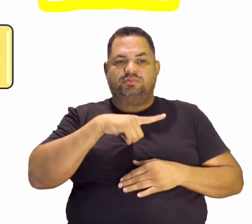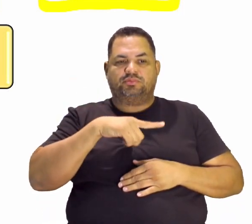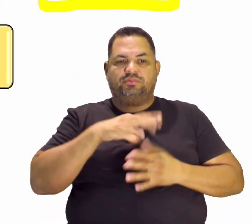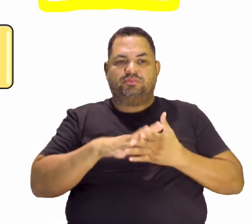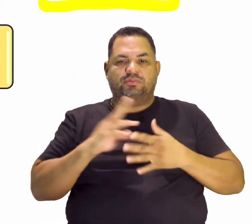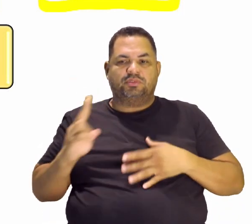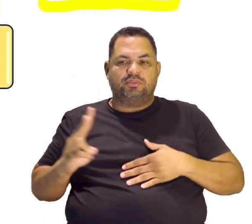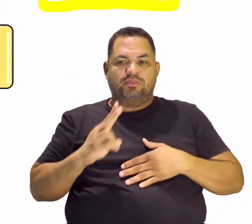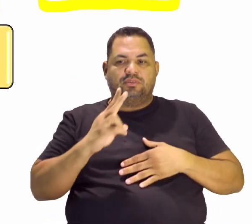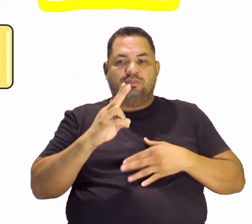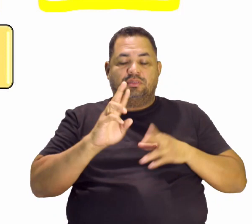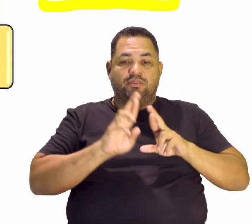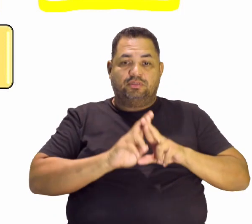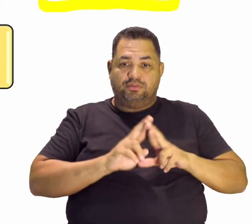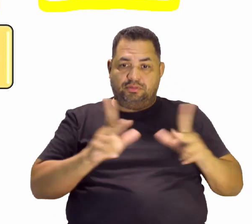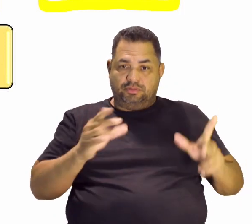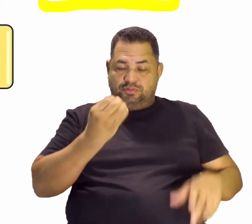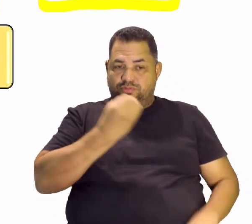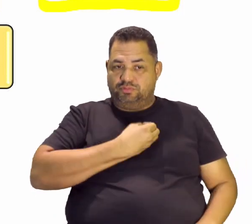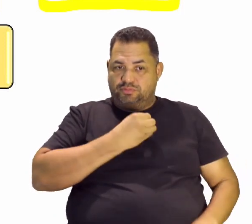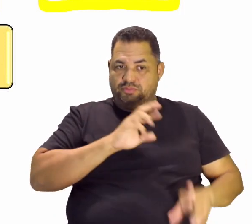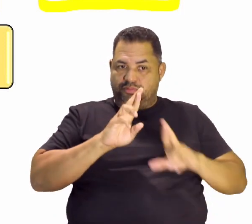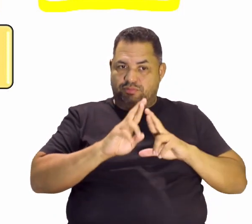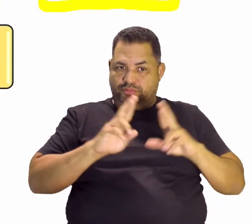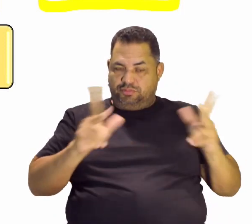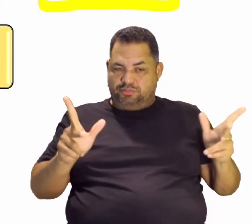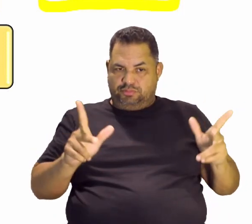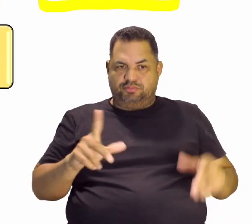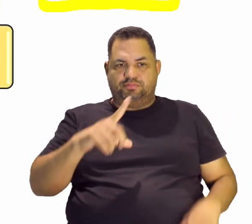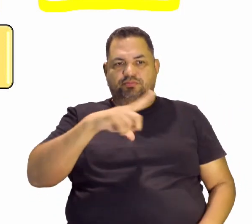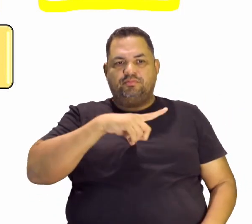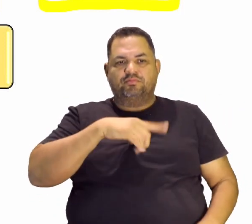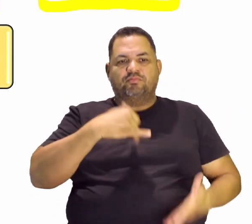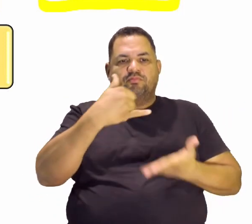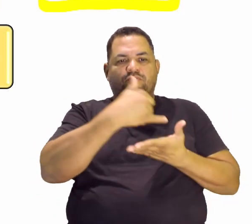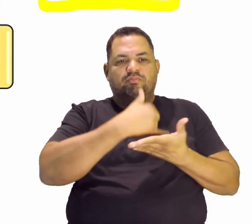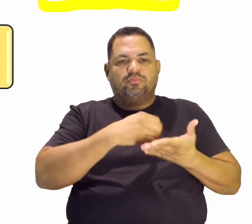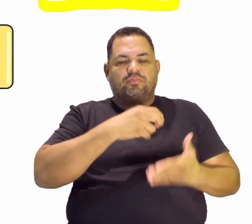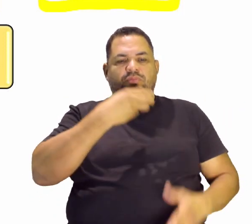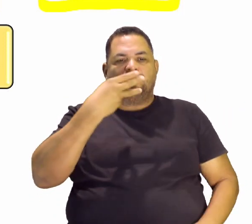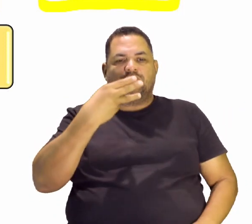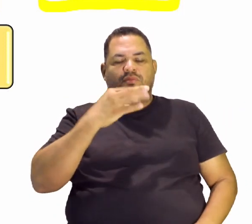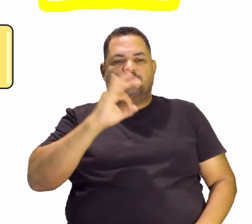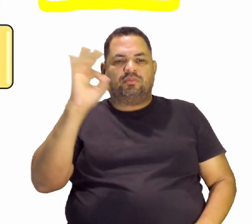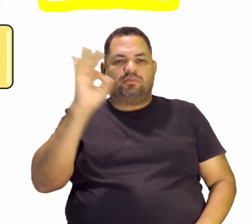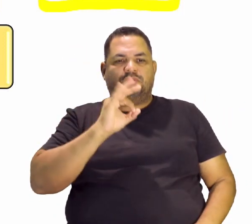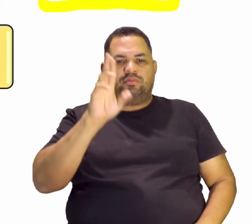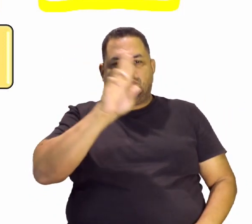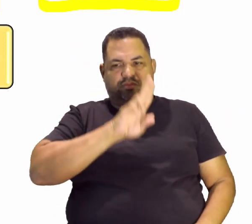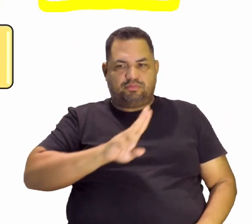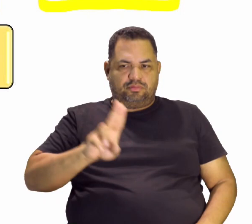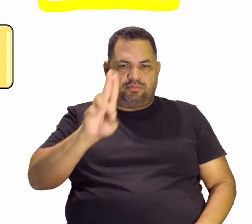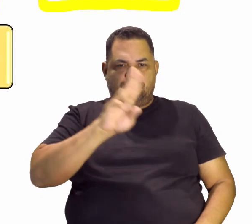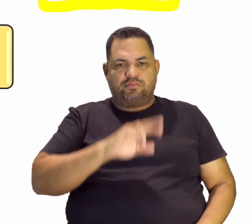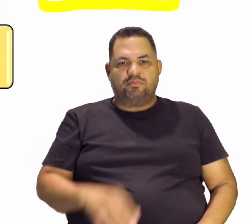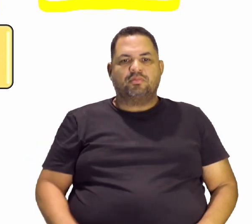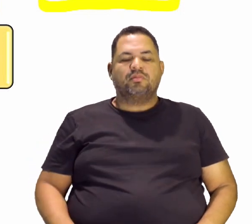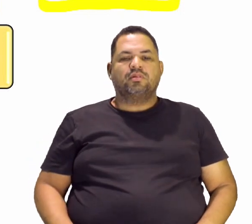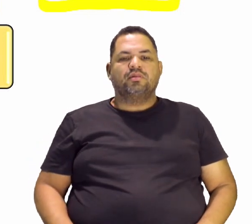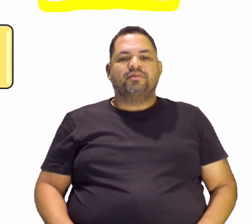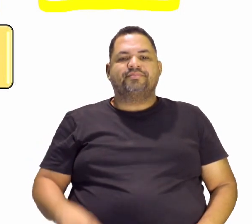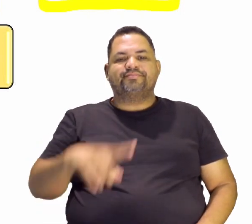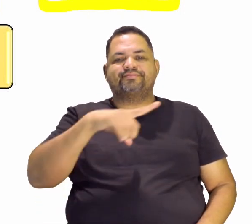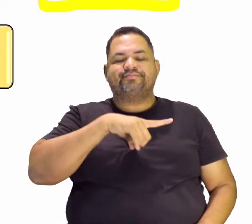muito diferenciados do que os primeiros que a gente acabou de ver. Nós temos aí lipídios, a utilização de 3%, nós